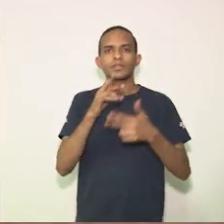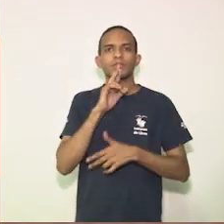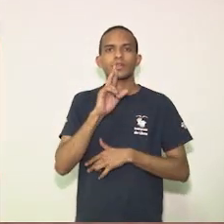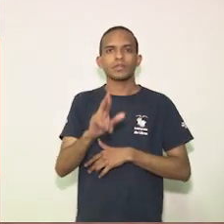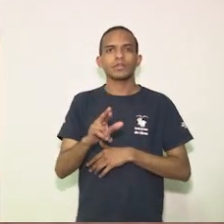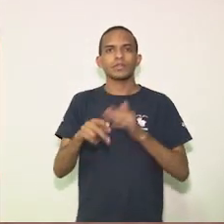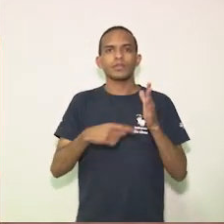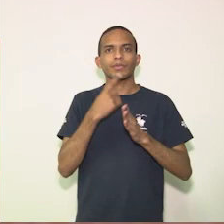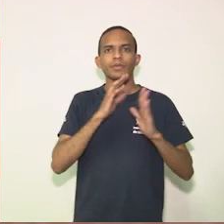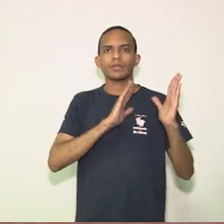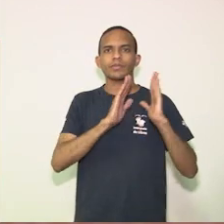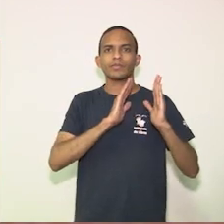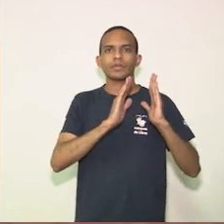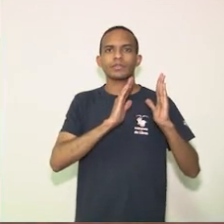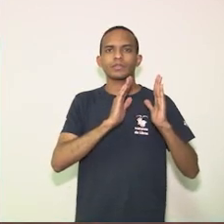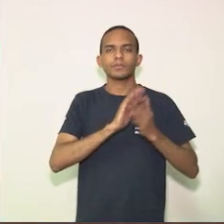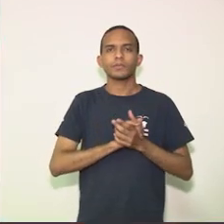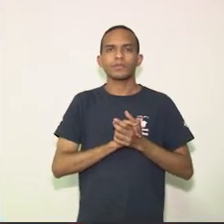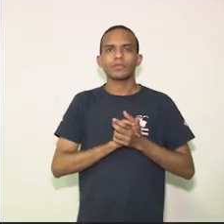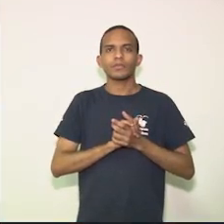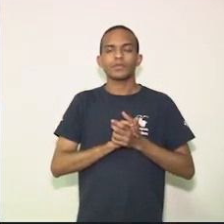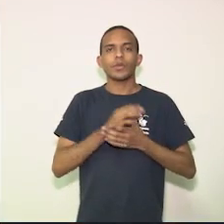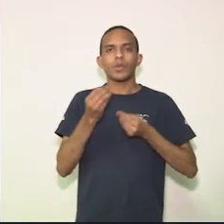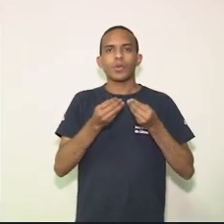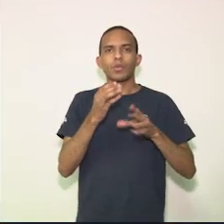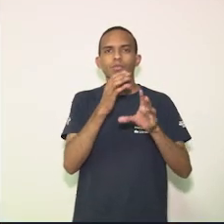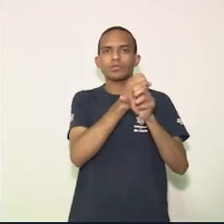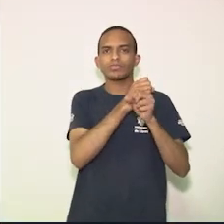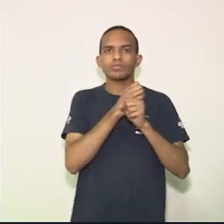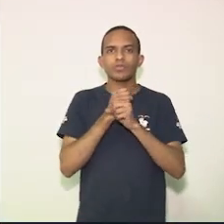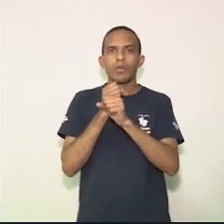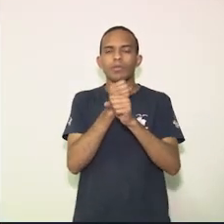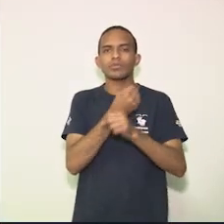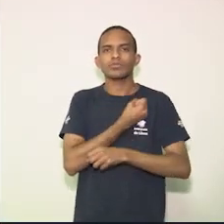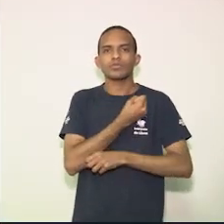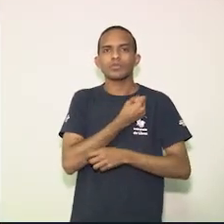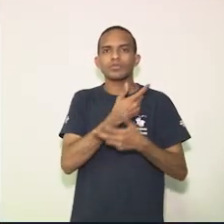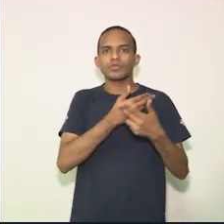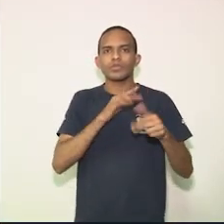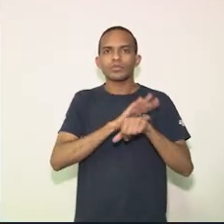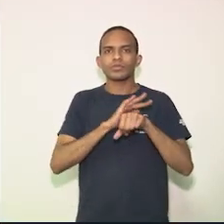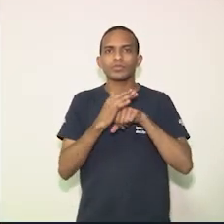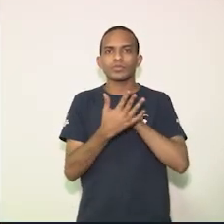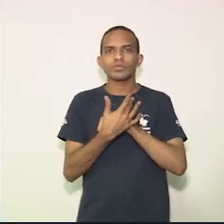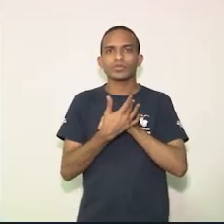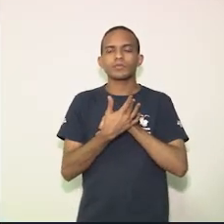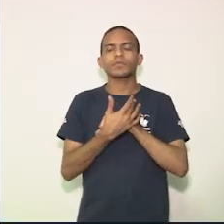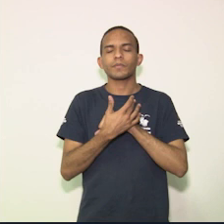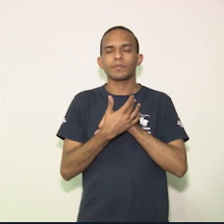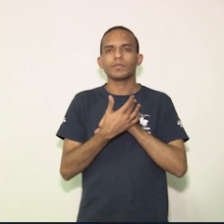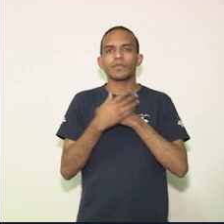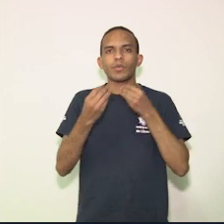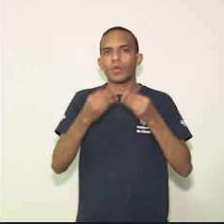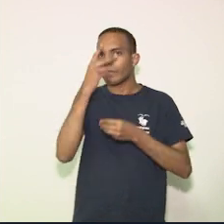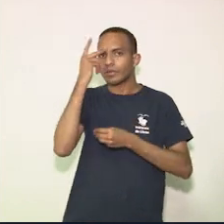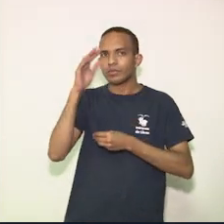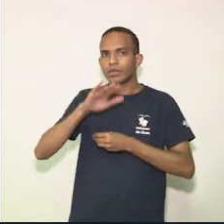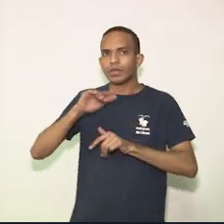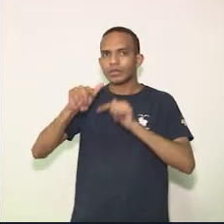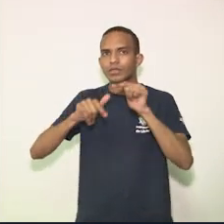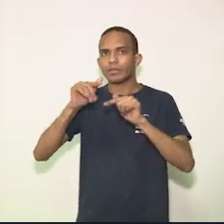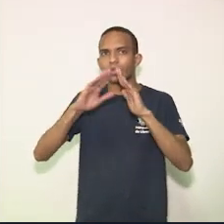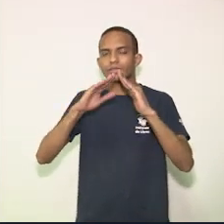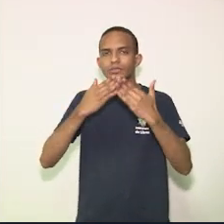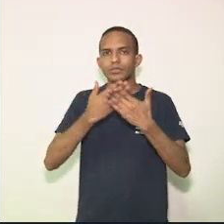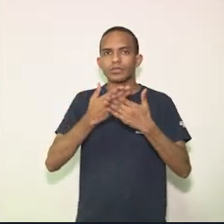resultado da primeira fase do censo sorológico para SARS-CoV-2 em servidores e escolares da